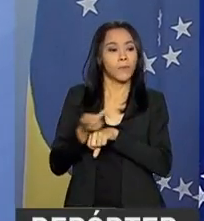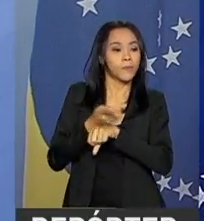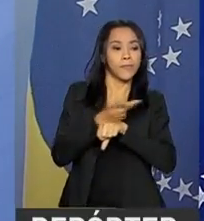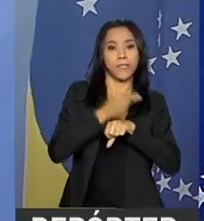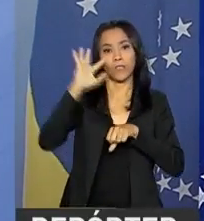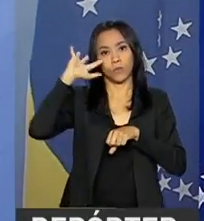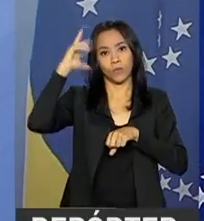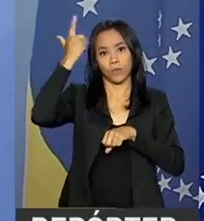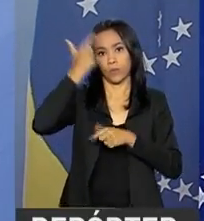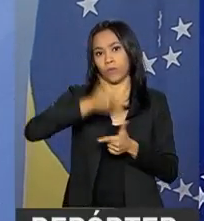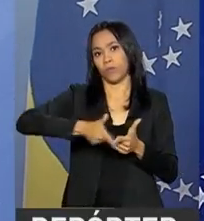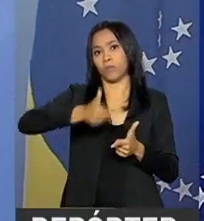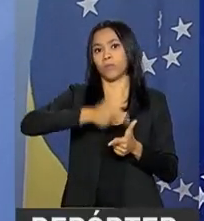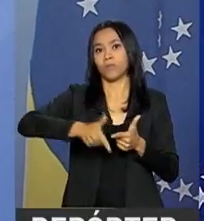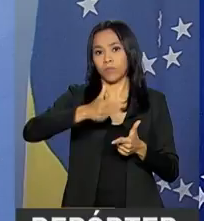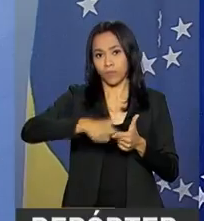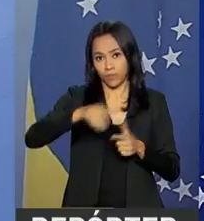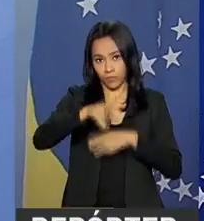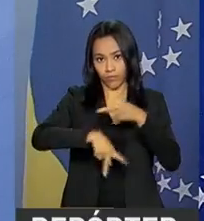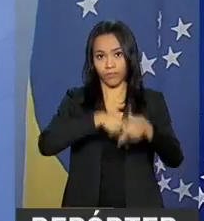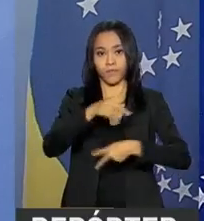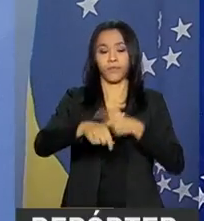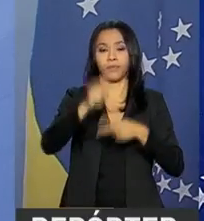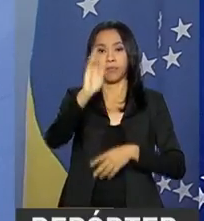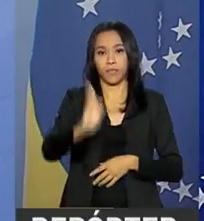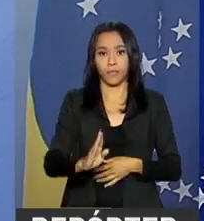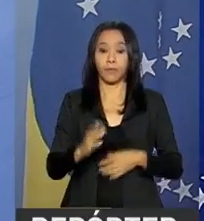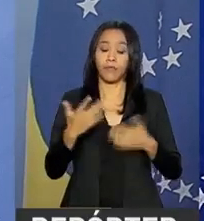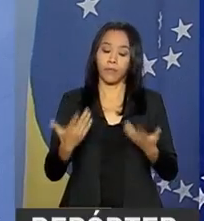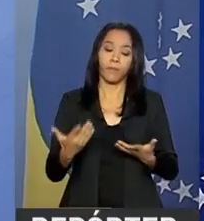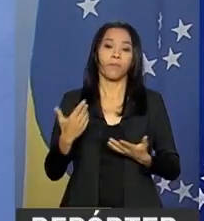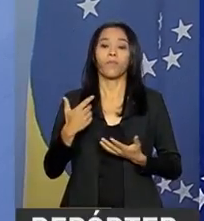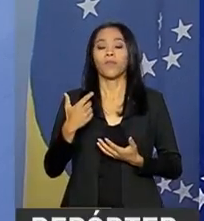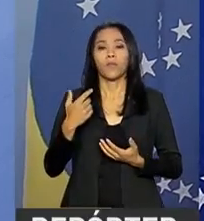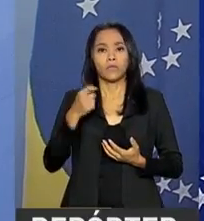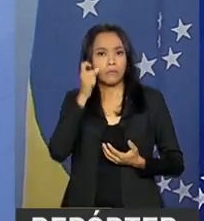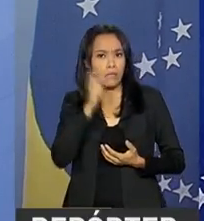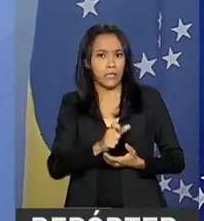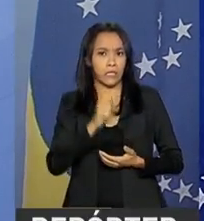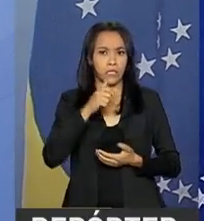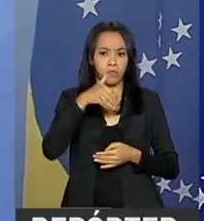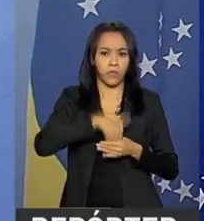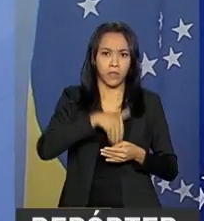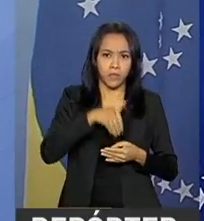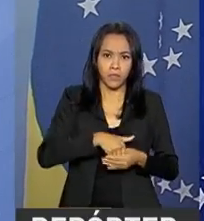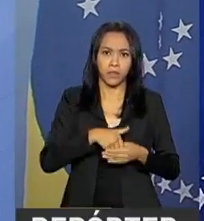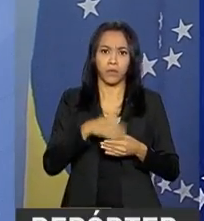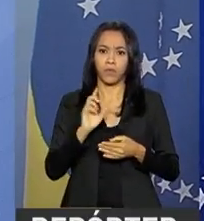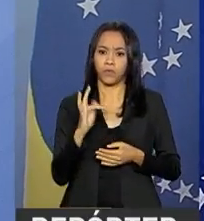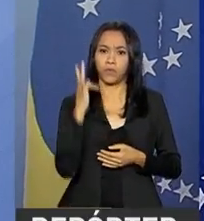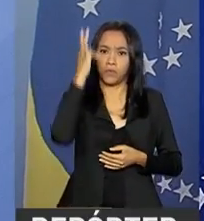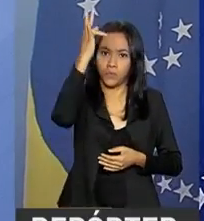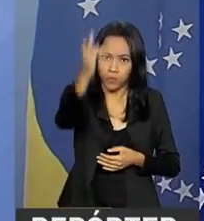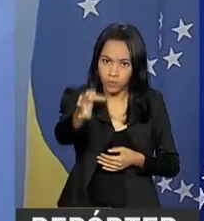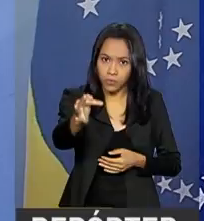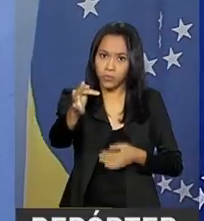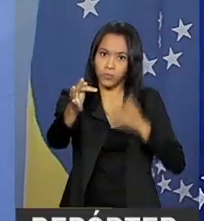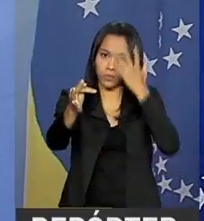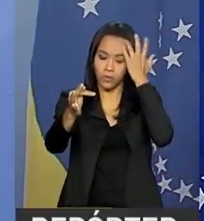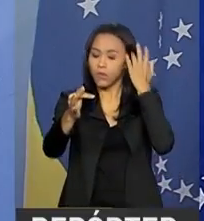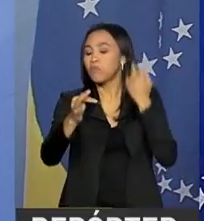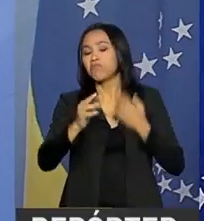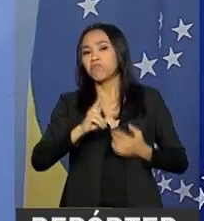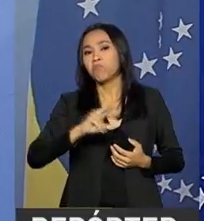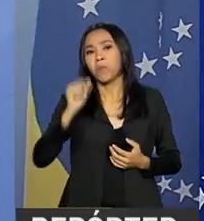do povo brasileiro a agenda eleitoral não é nem nunca será causa das ações do